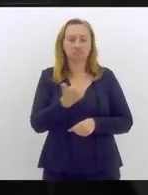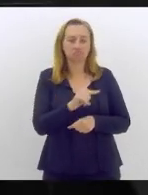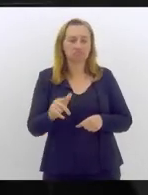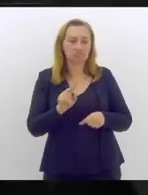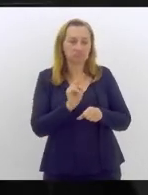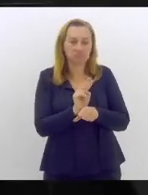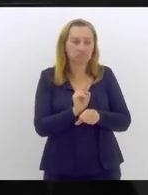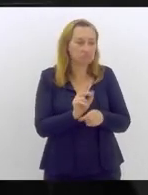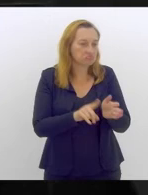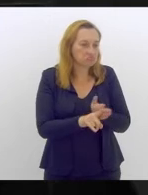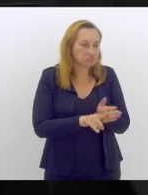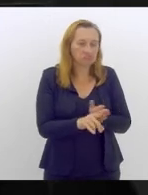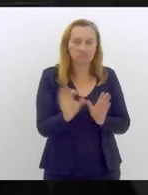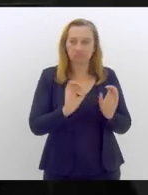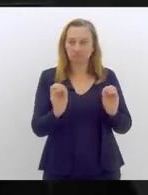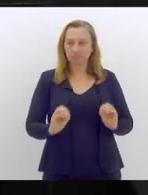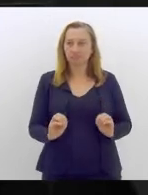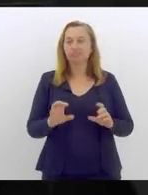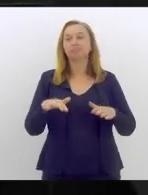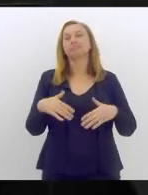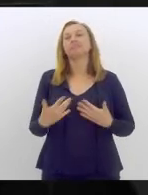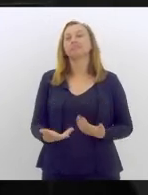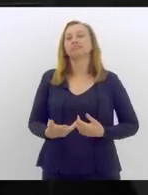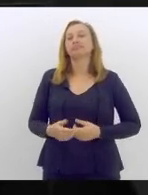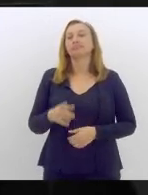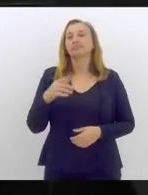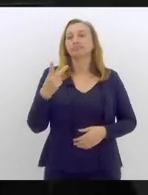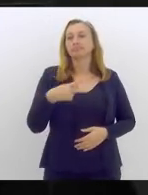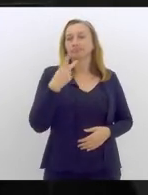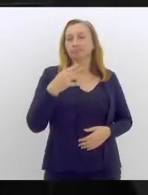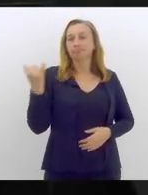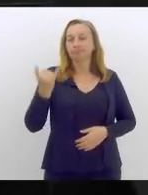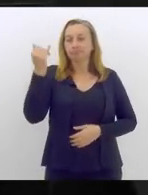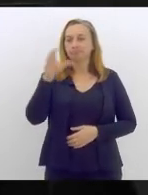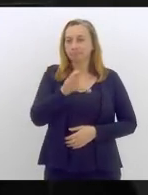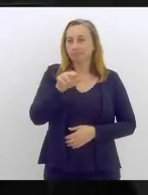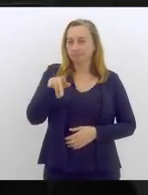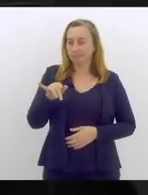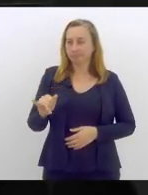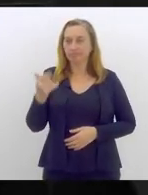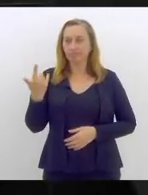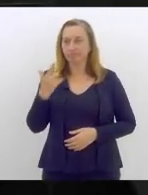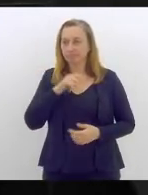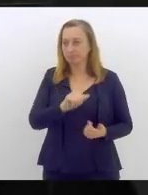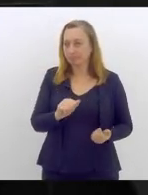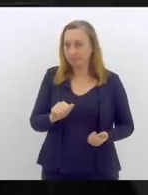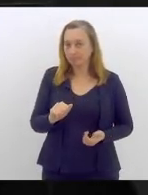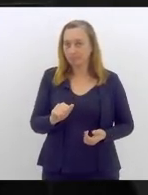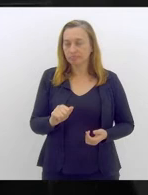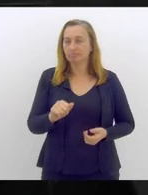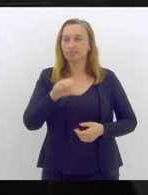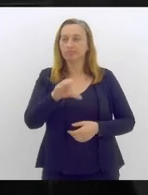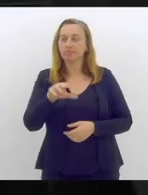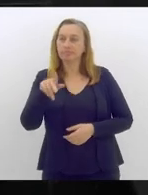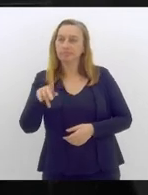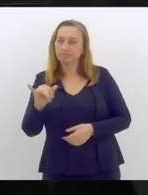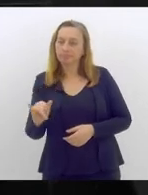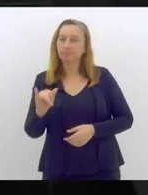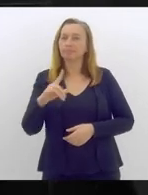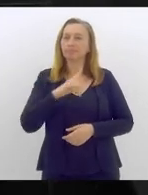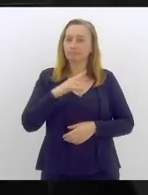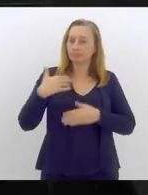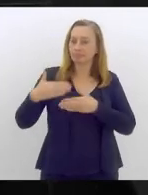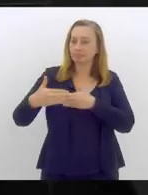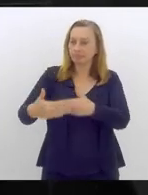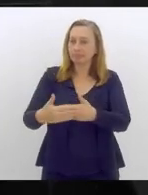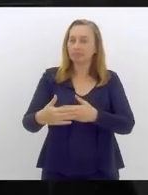fiscalização é impossível ter fiscalização então assim é destacar a importância da CPI das conquistas que a CPI obteve ao